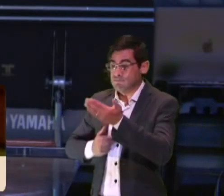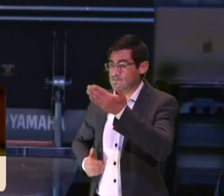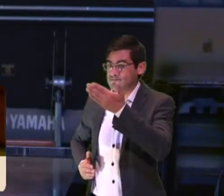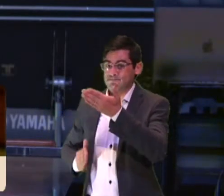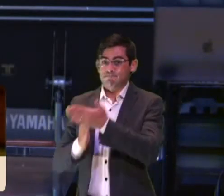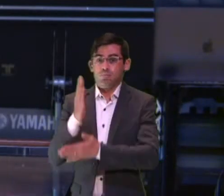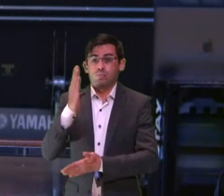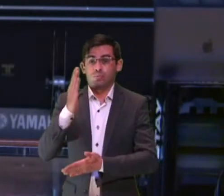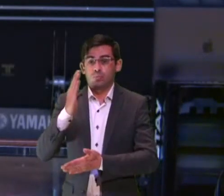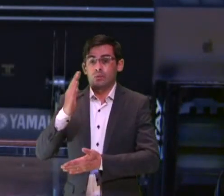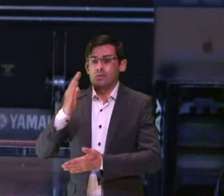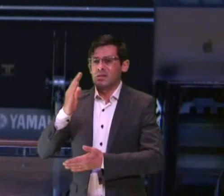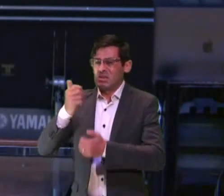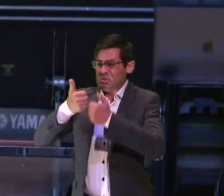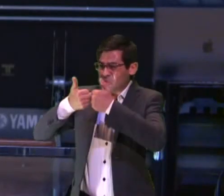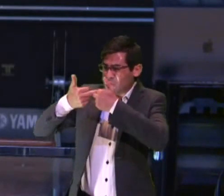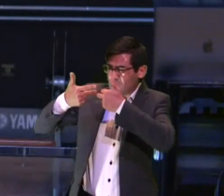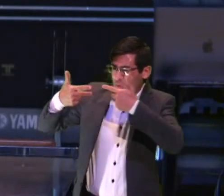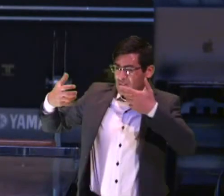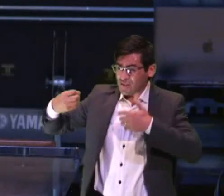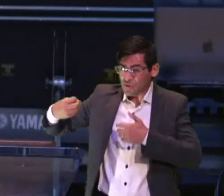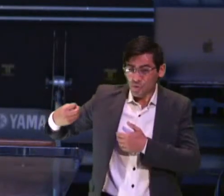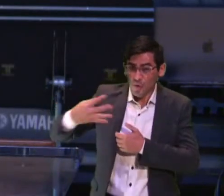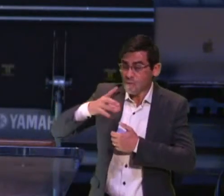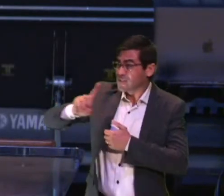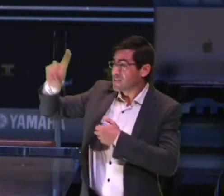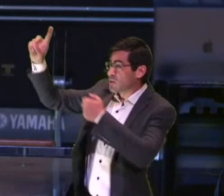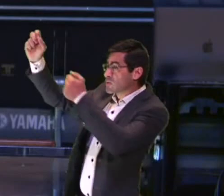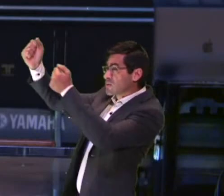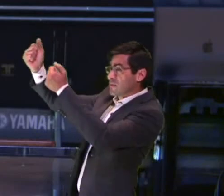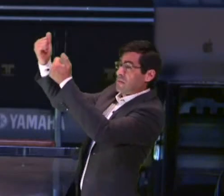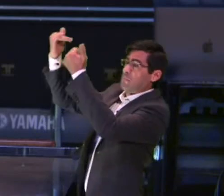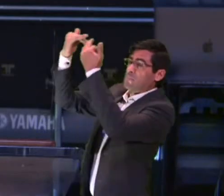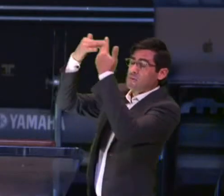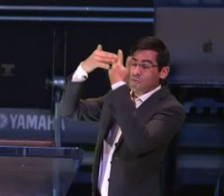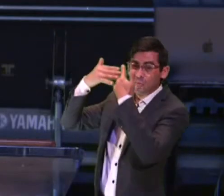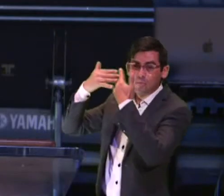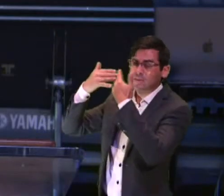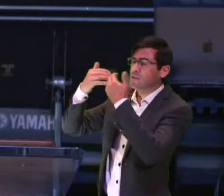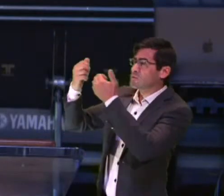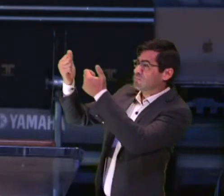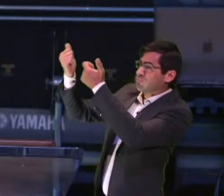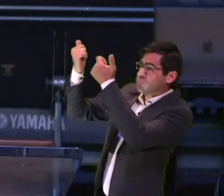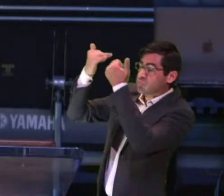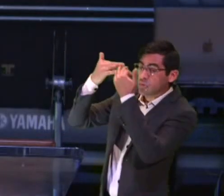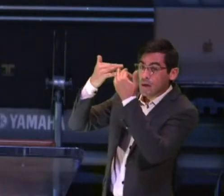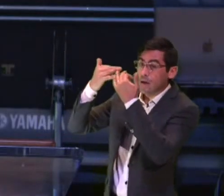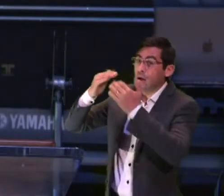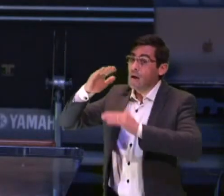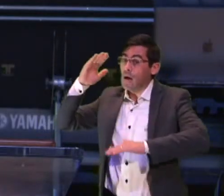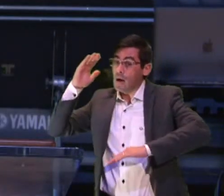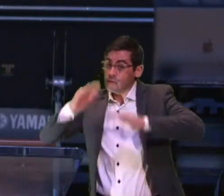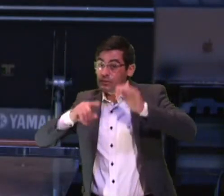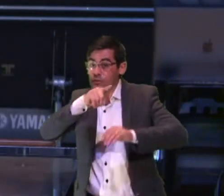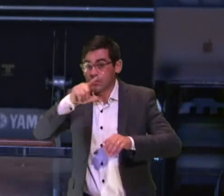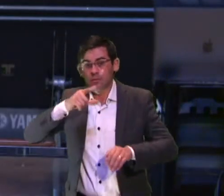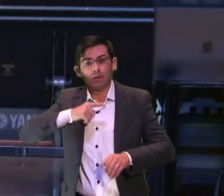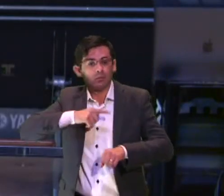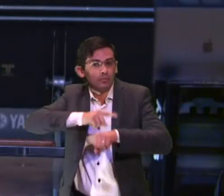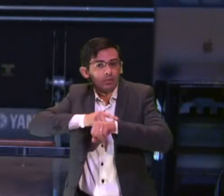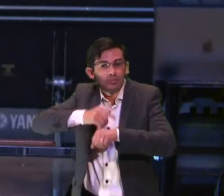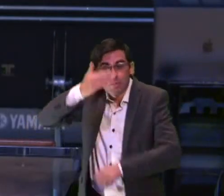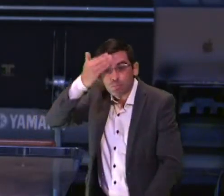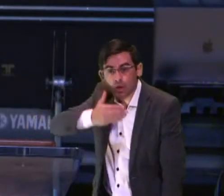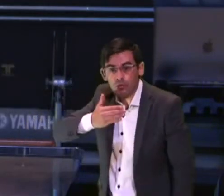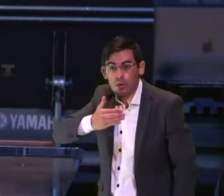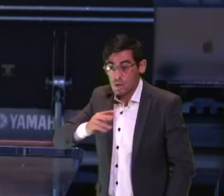aprovado, depósitos novos da graça de Deus alcançaram a minha vida. Talvez você está num tempo de prova, os seus